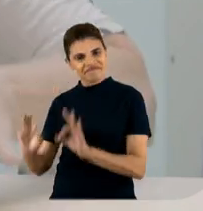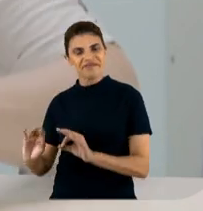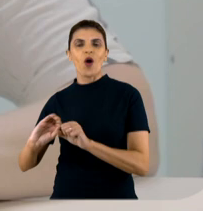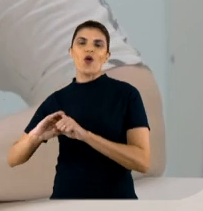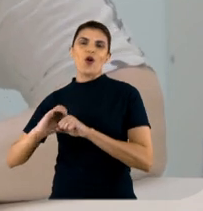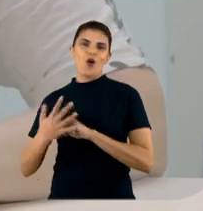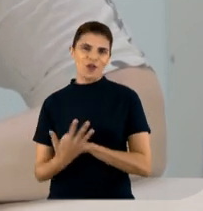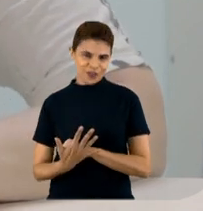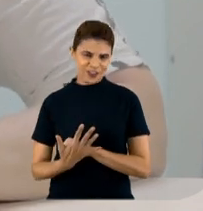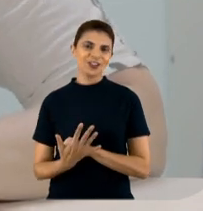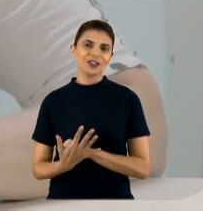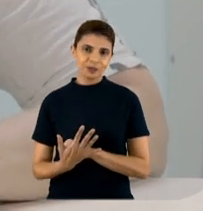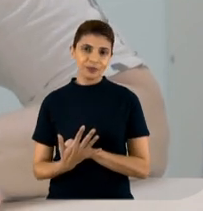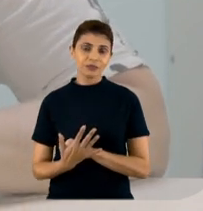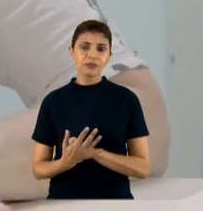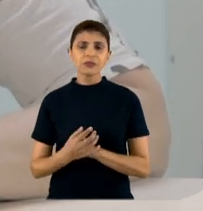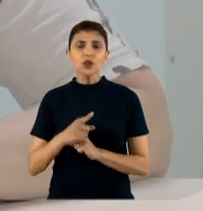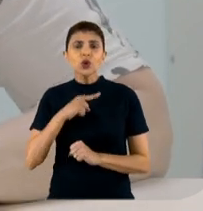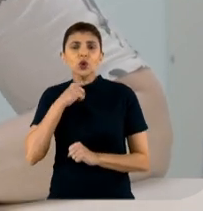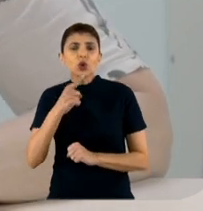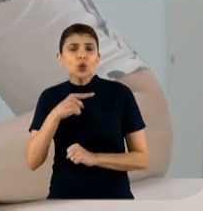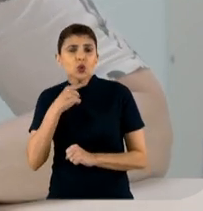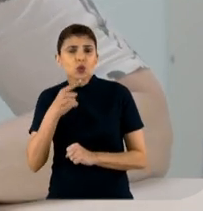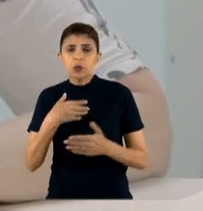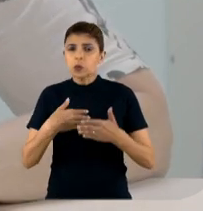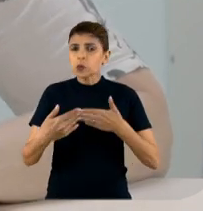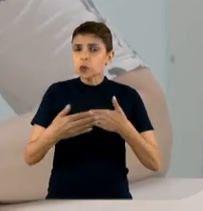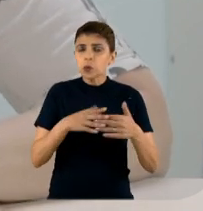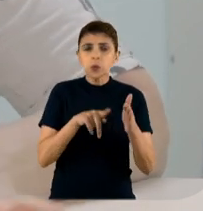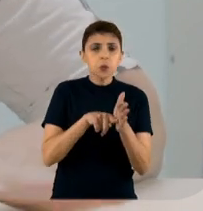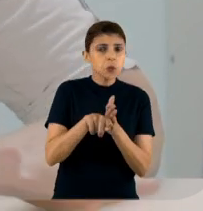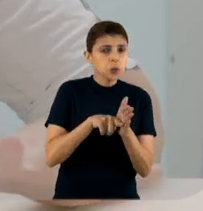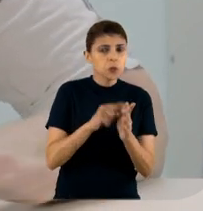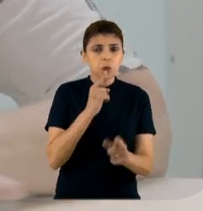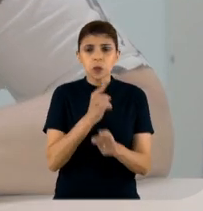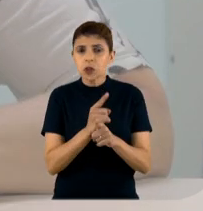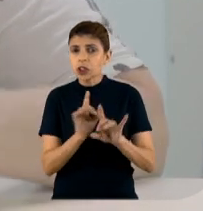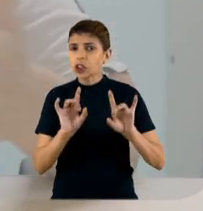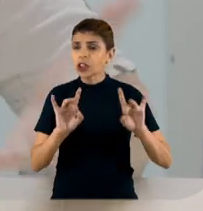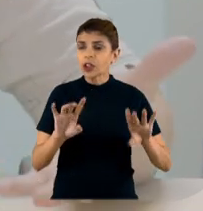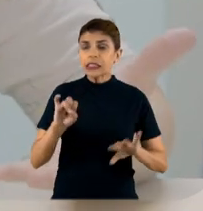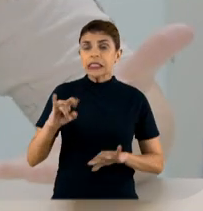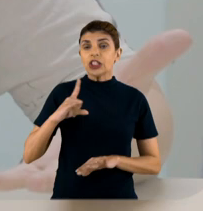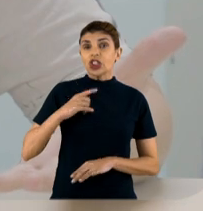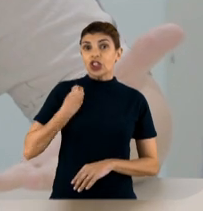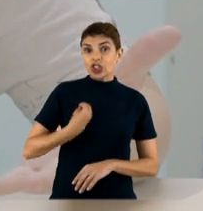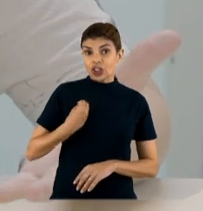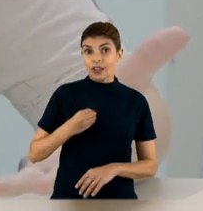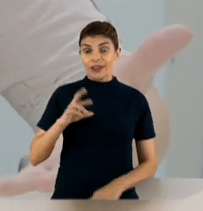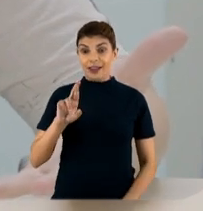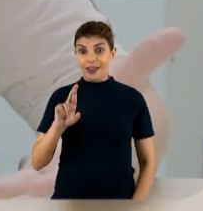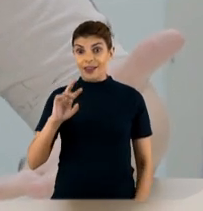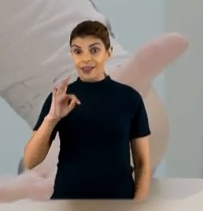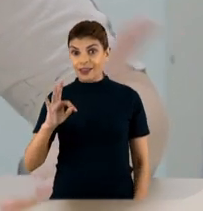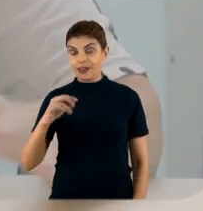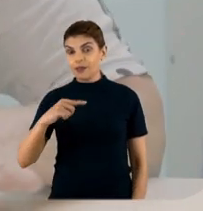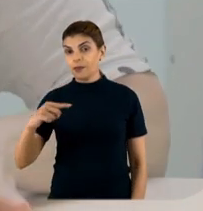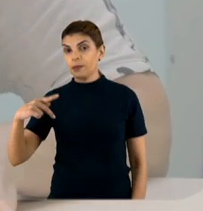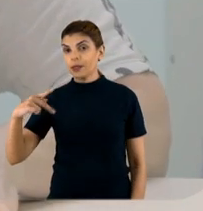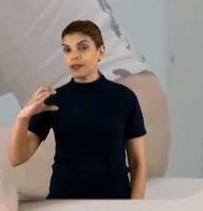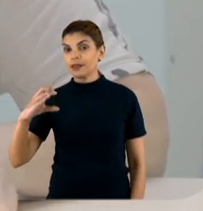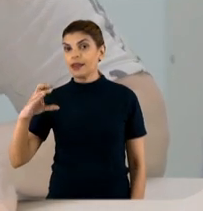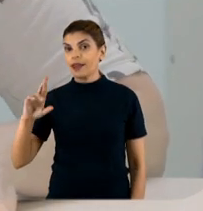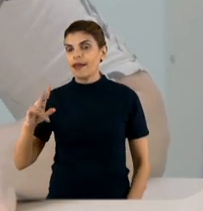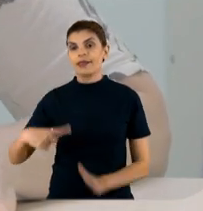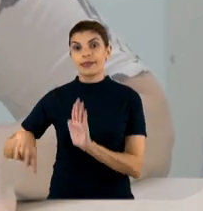covid então numa dúvida da diagnóstica se você tiver um rtpcr negativo